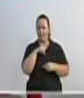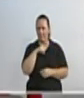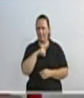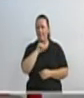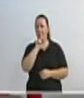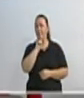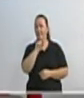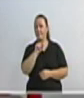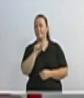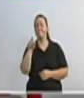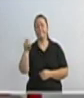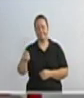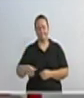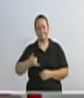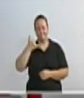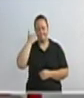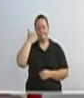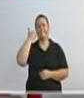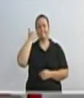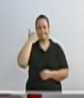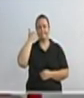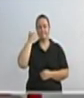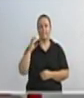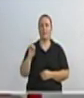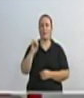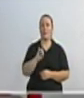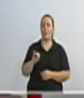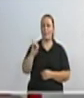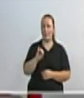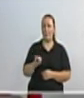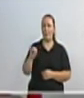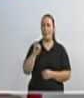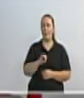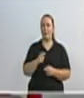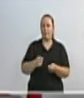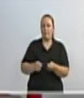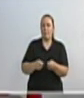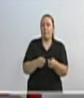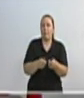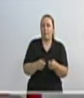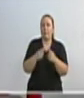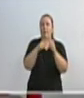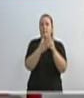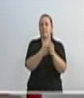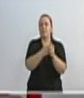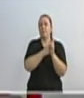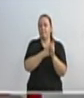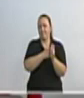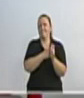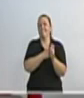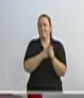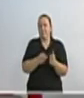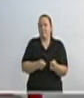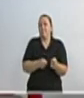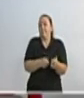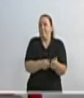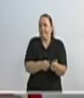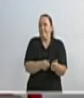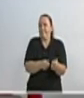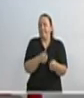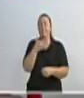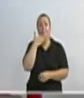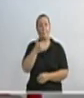Oi ganhou uma bonificação aí das suas dívidas, e eu espero que ela melhore a qualidade de sinal no que diz respeito a